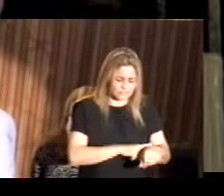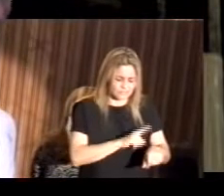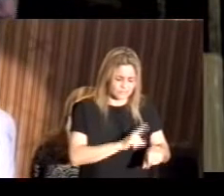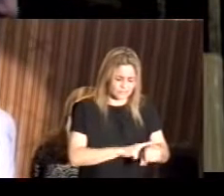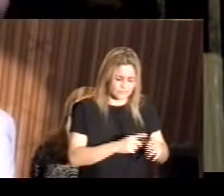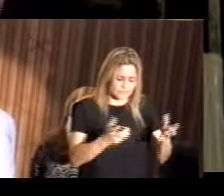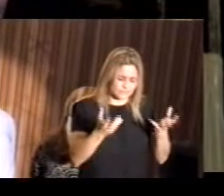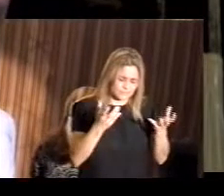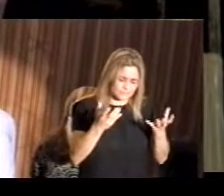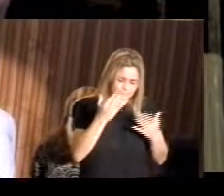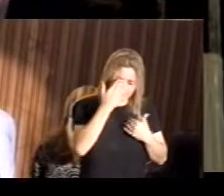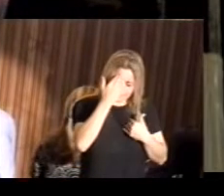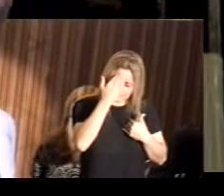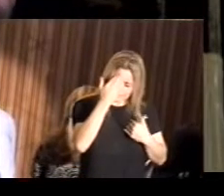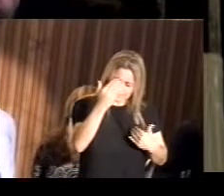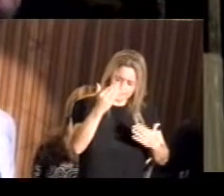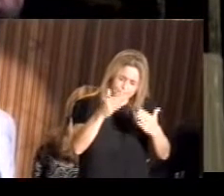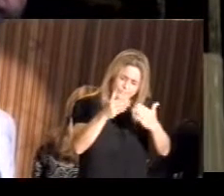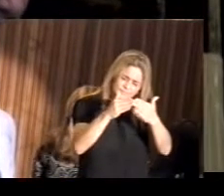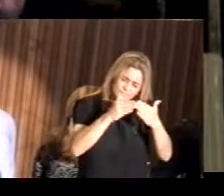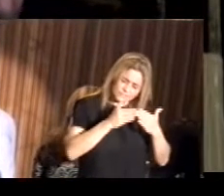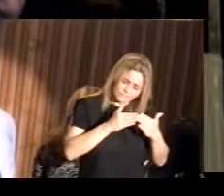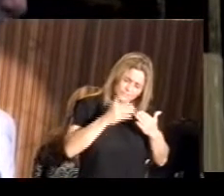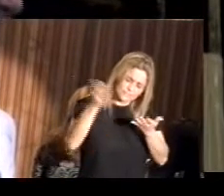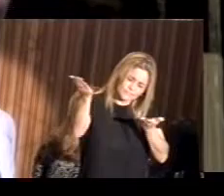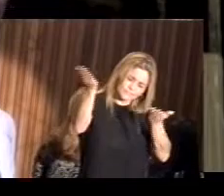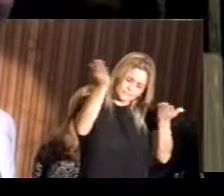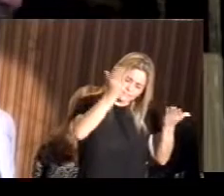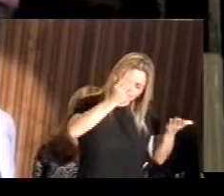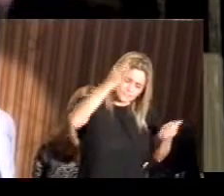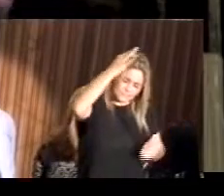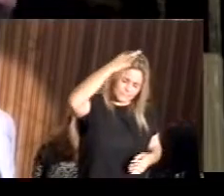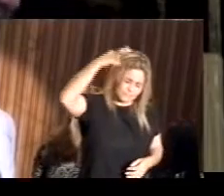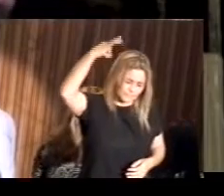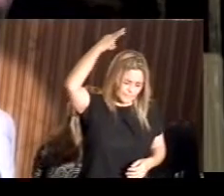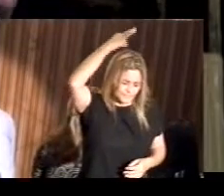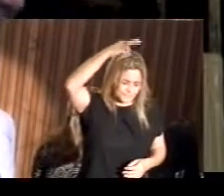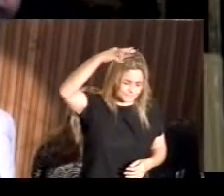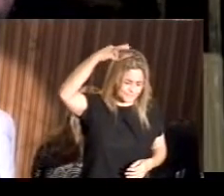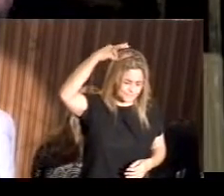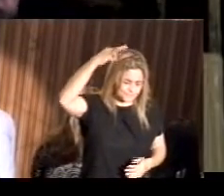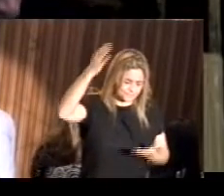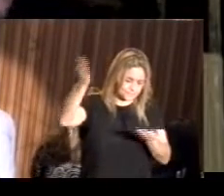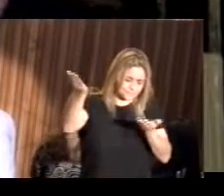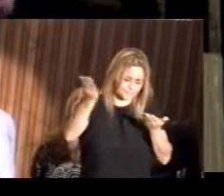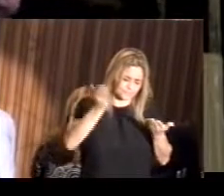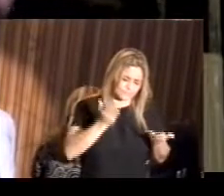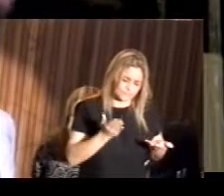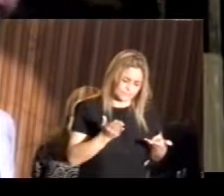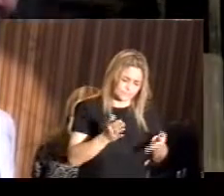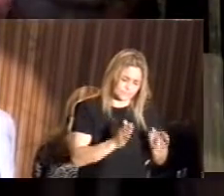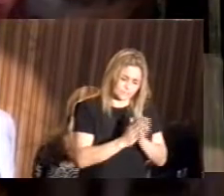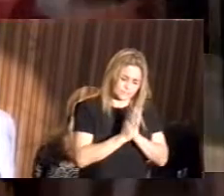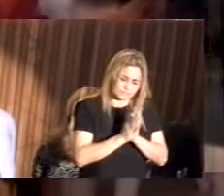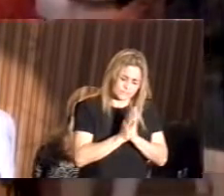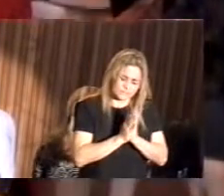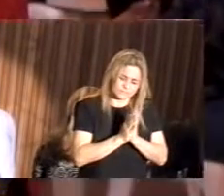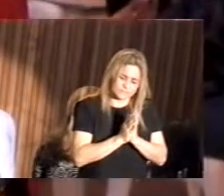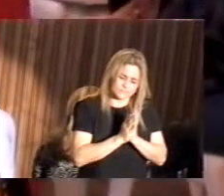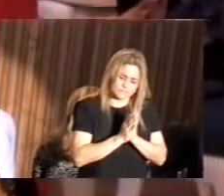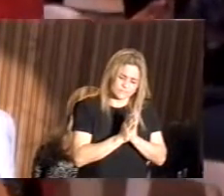pedir, vem, ó Espírito Santo, vem, ó Espírito Santo, vem, vem, vem,